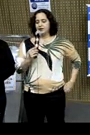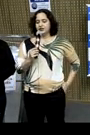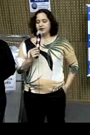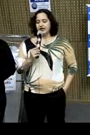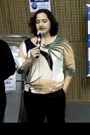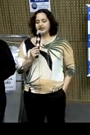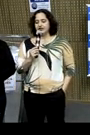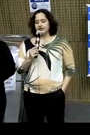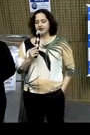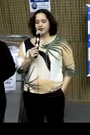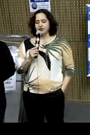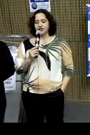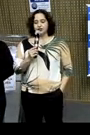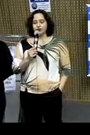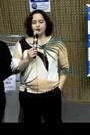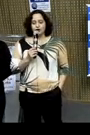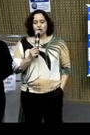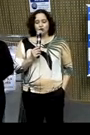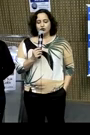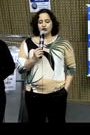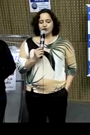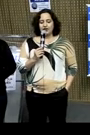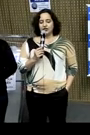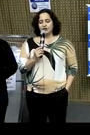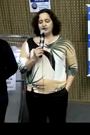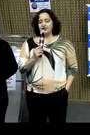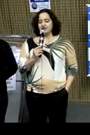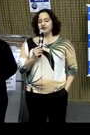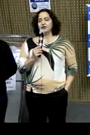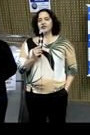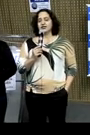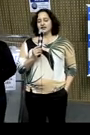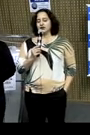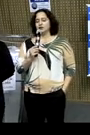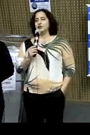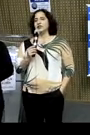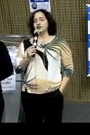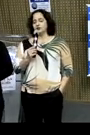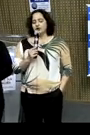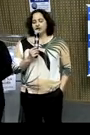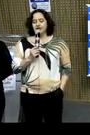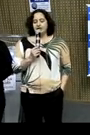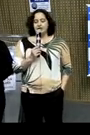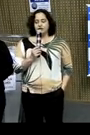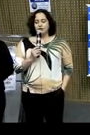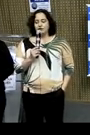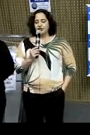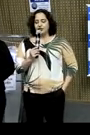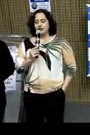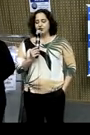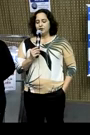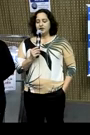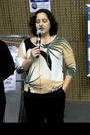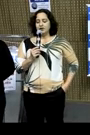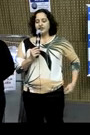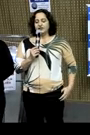em primeiro semestre, 3%. Consulta médica em hipertensão, 72% em 2020